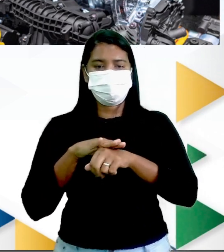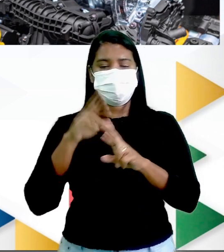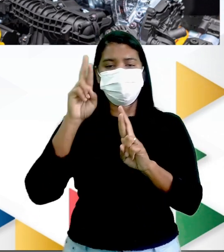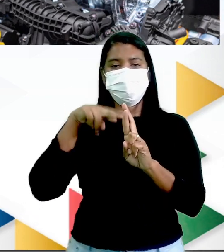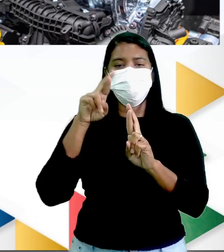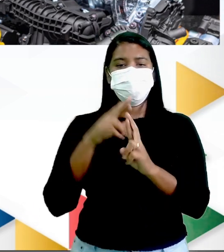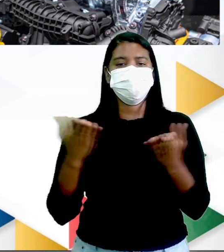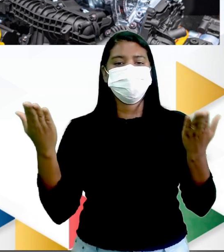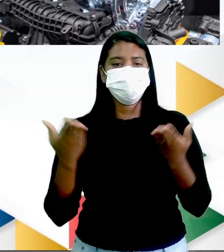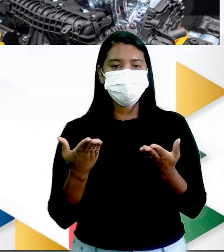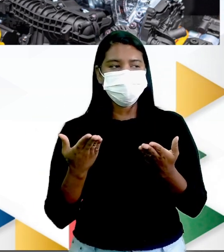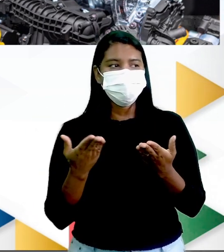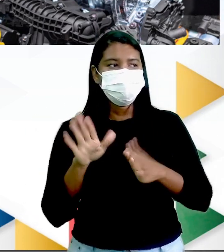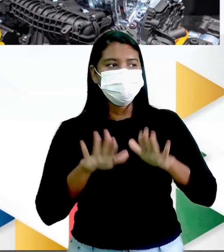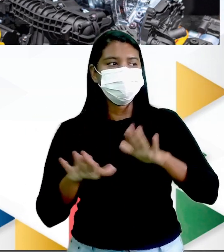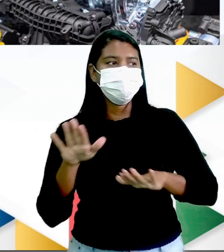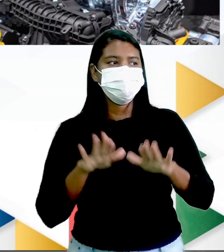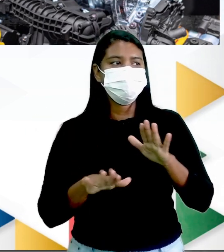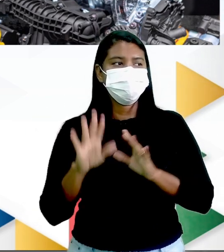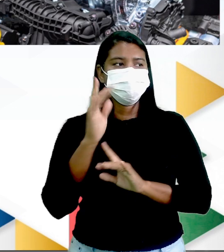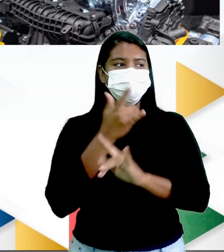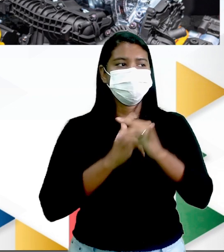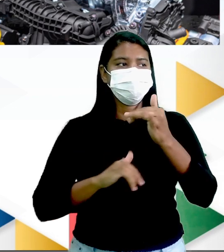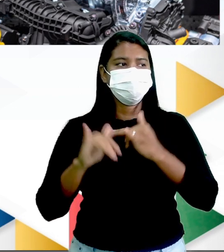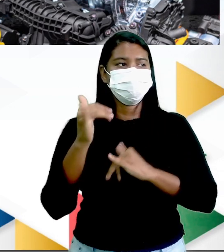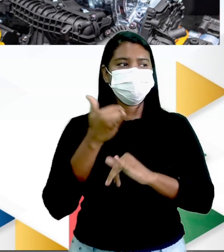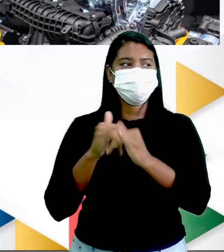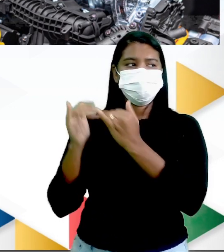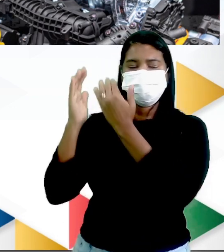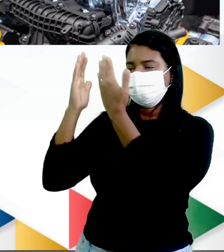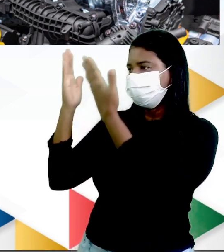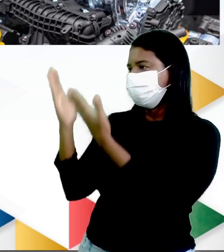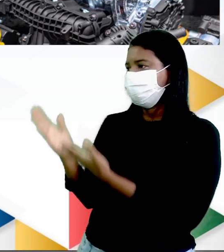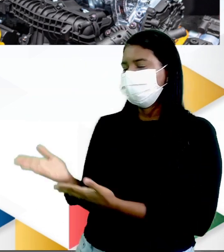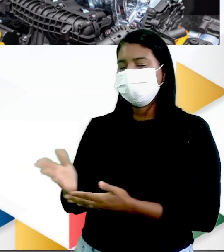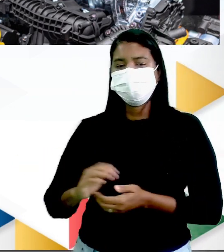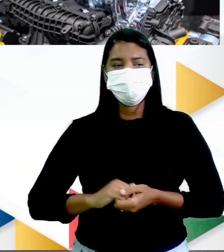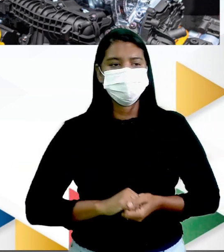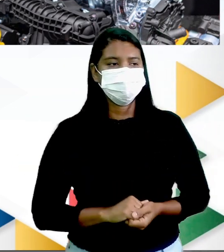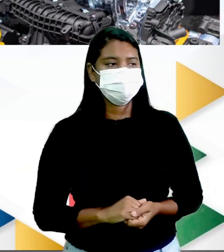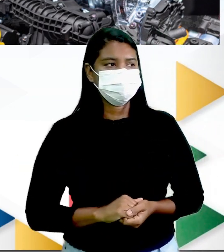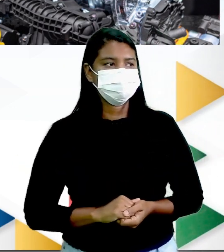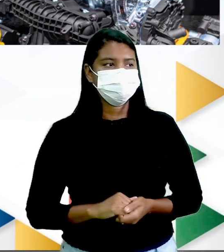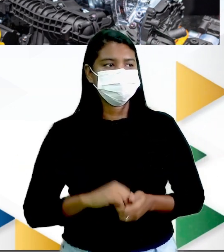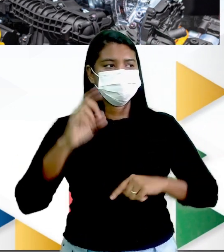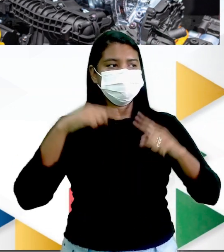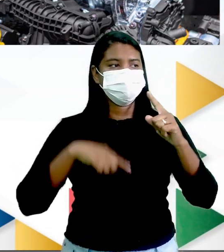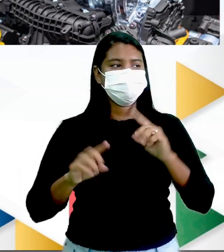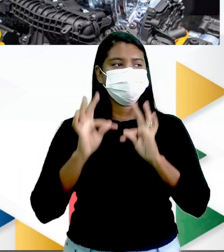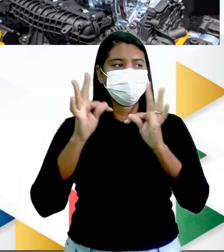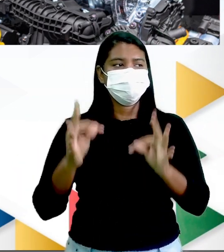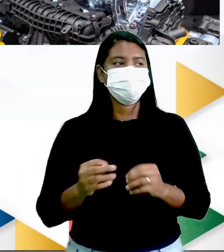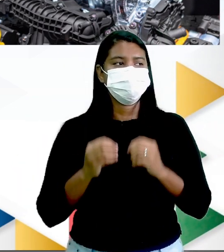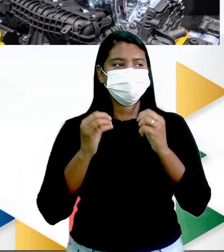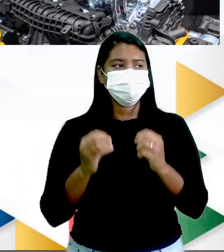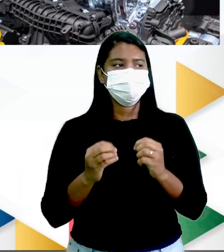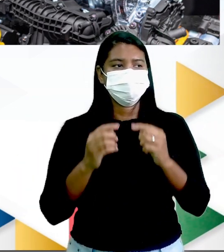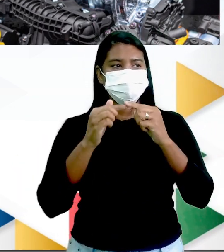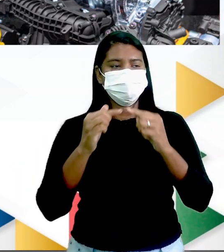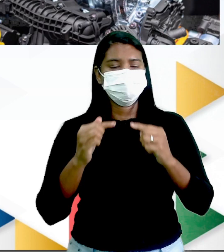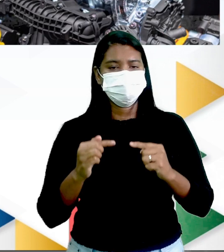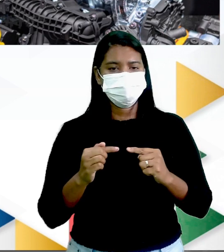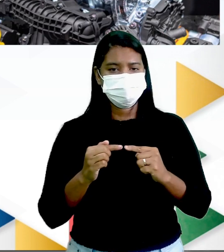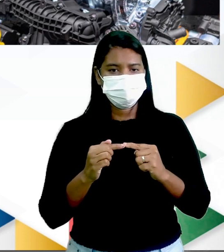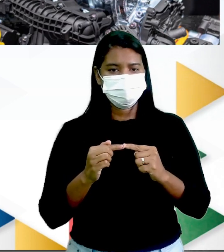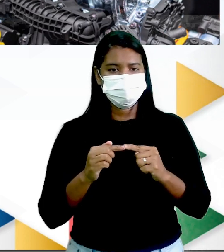referente à conservação dessa energia, a conservação da energia mecânica afirma que toda a energia relacionada